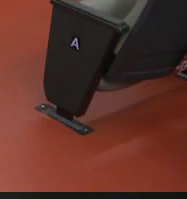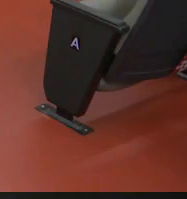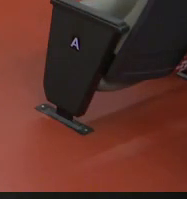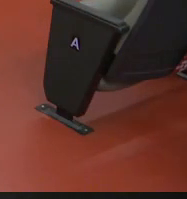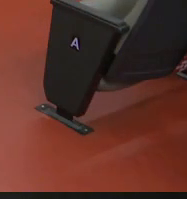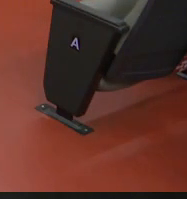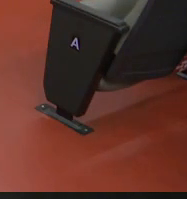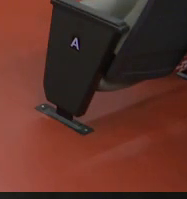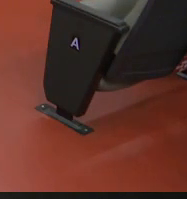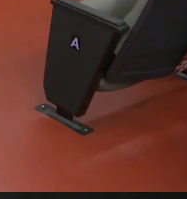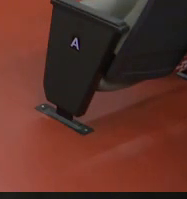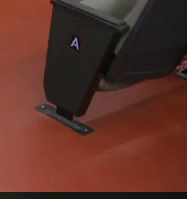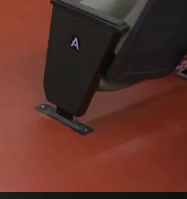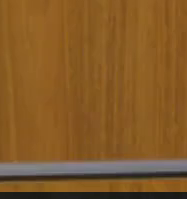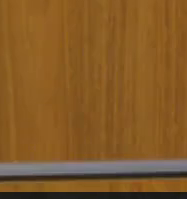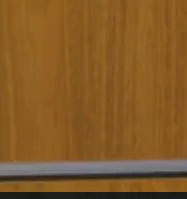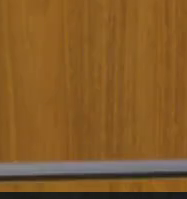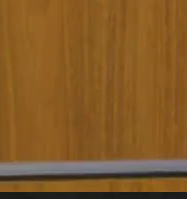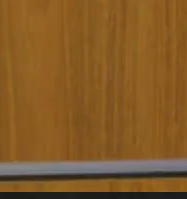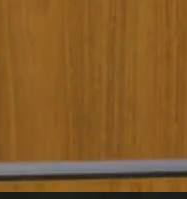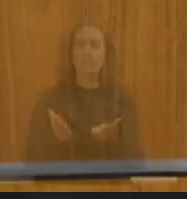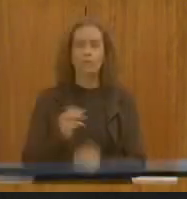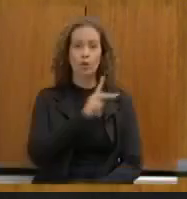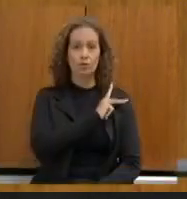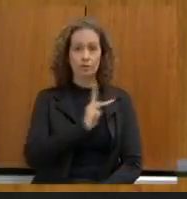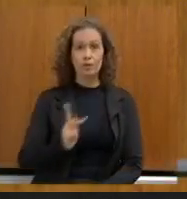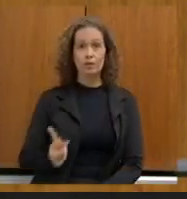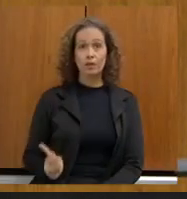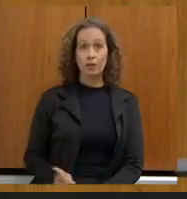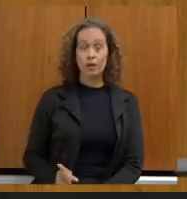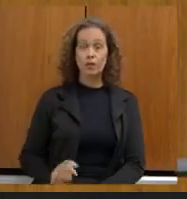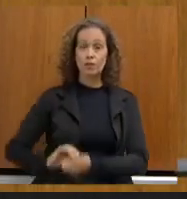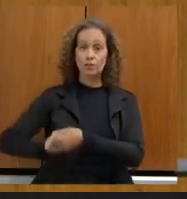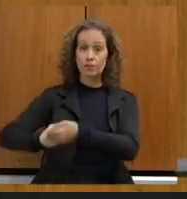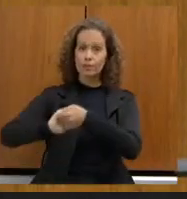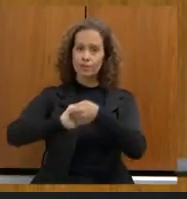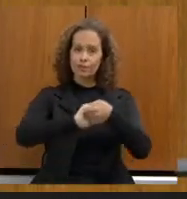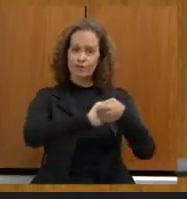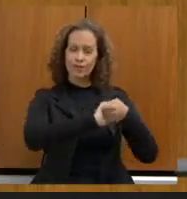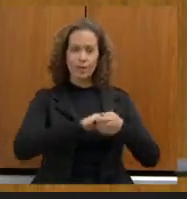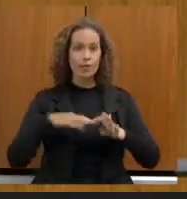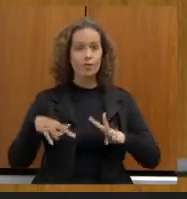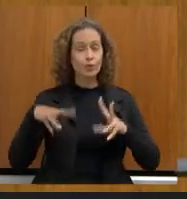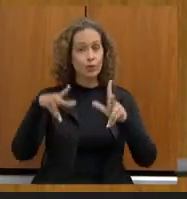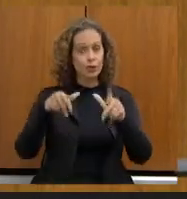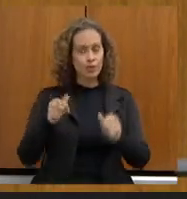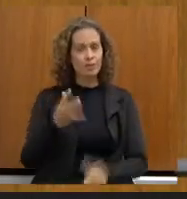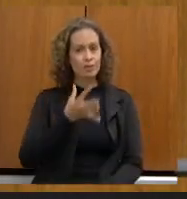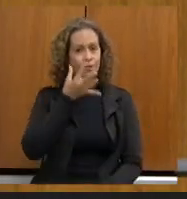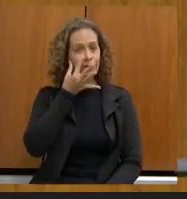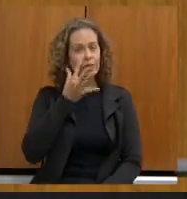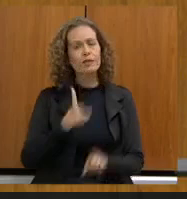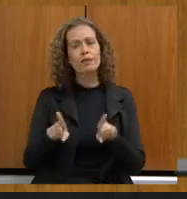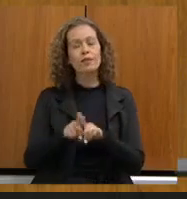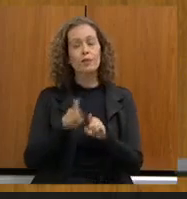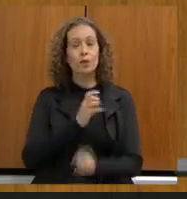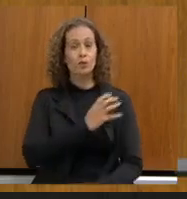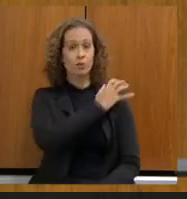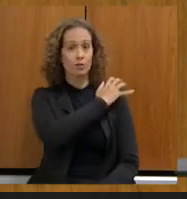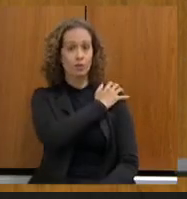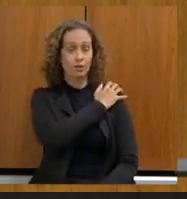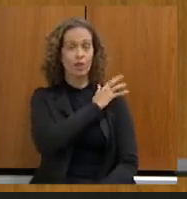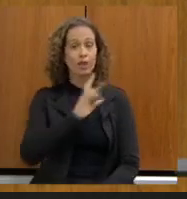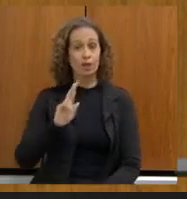em nome dor O sargento Rodrigues Presidente dessa comissão complementar à toa os deputados presentes da pessoa tá meio do coronel